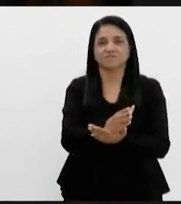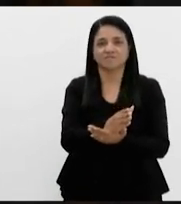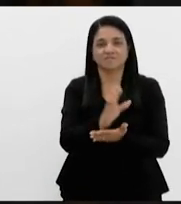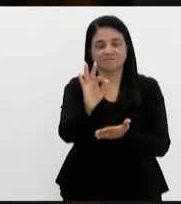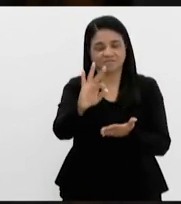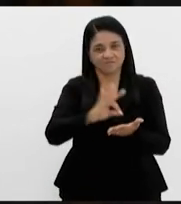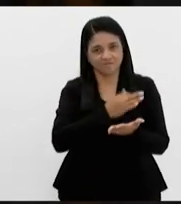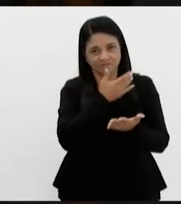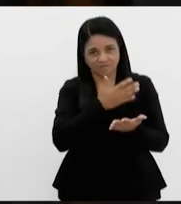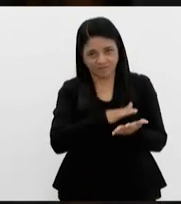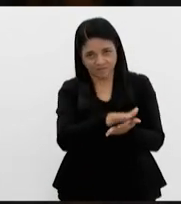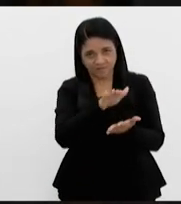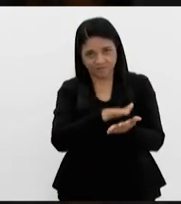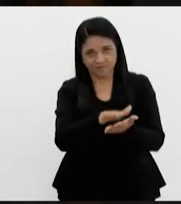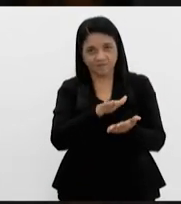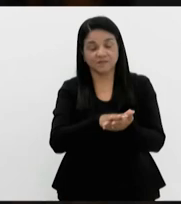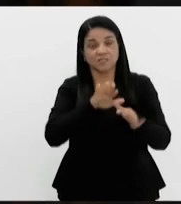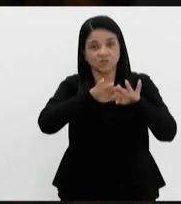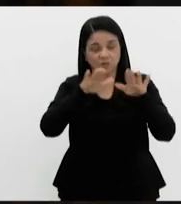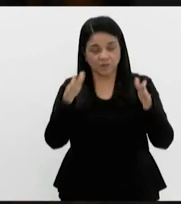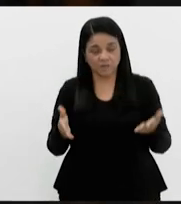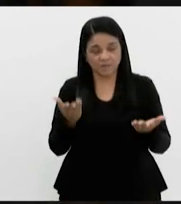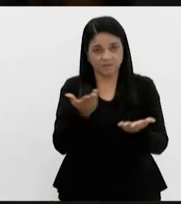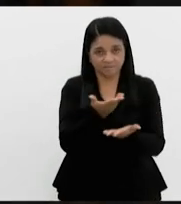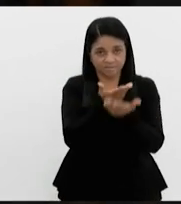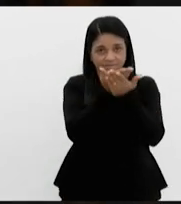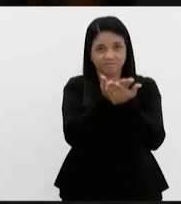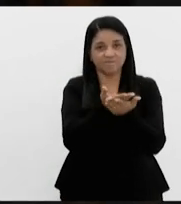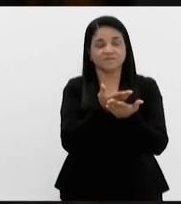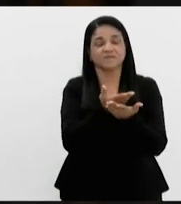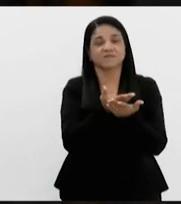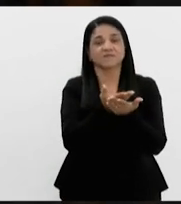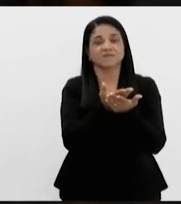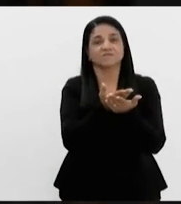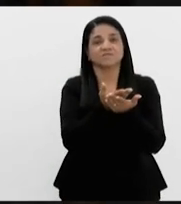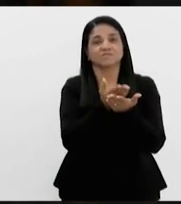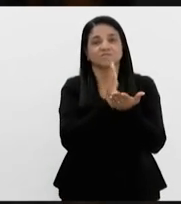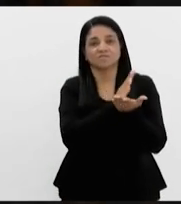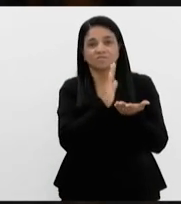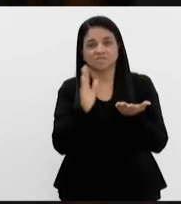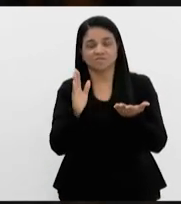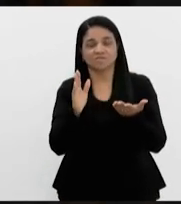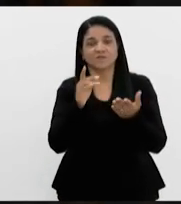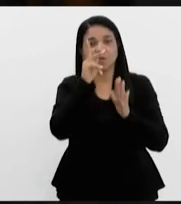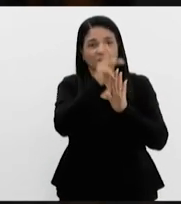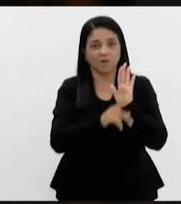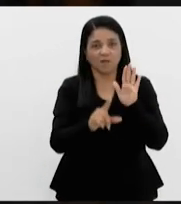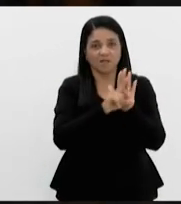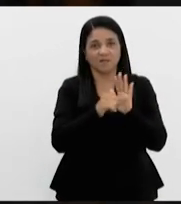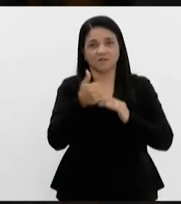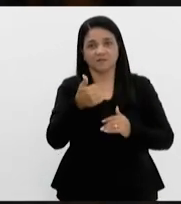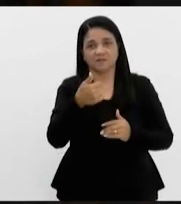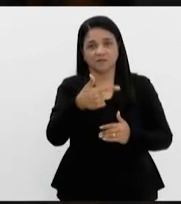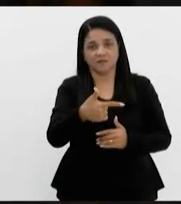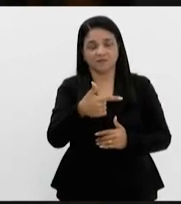à publicação. Há sobre a mesa inclusão na ordem do dia do projeto